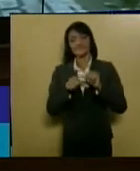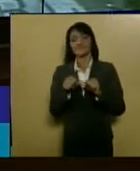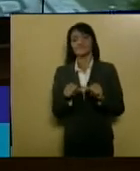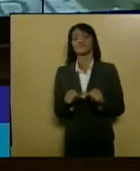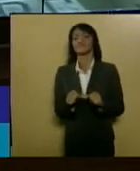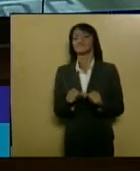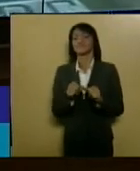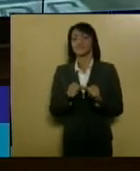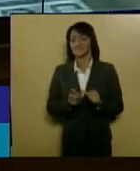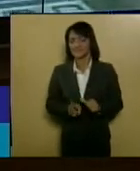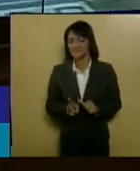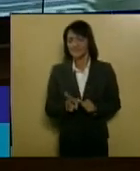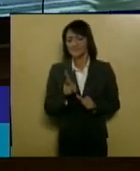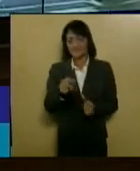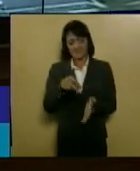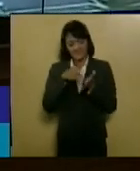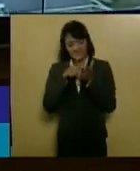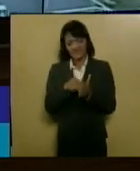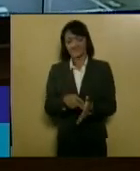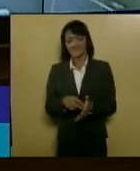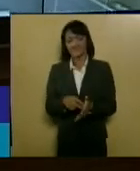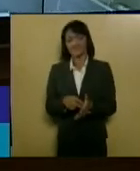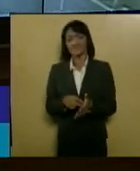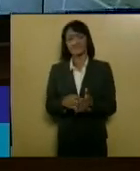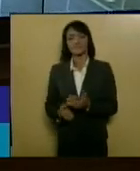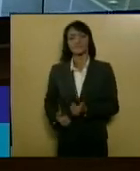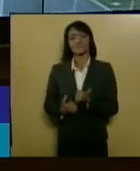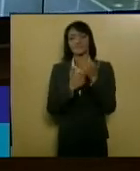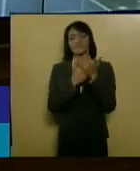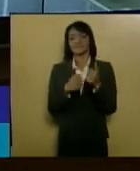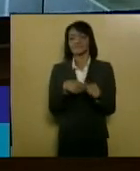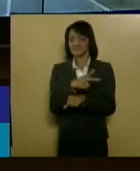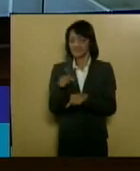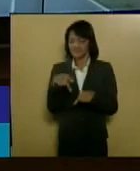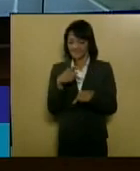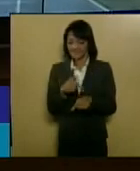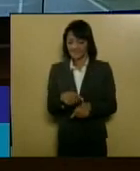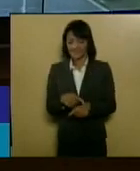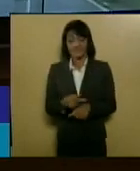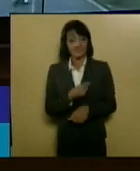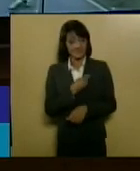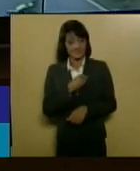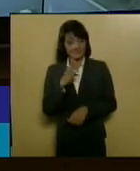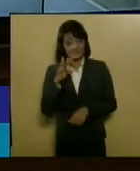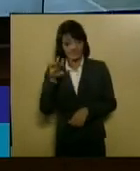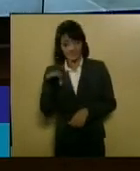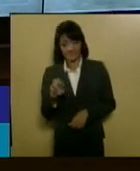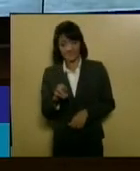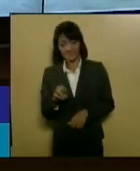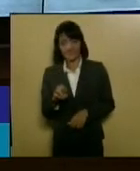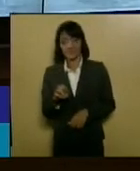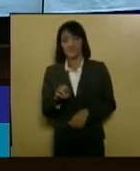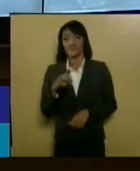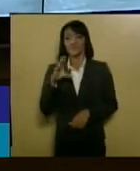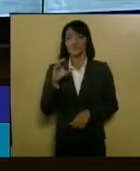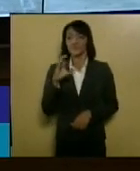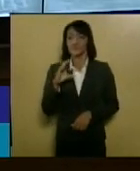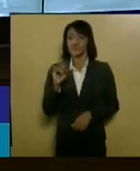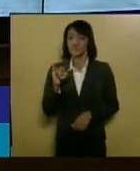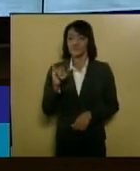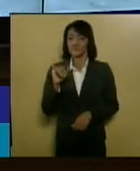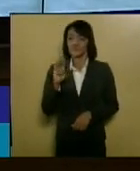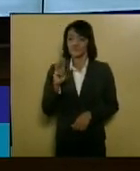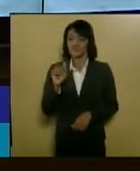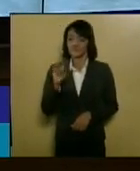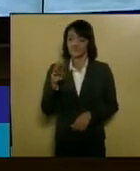jamais perder o seu elan. Sempre defendendo a pátria. Esteve na corte, passou por Cuiabá e chegou na cidade